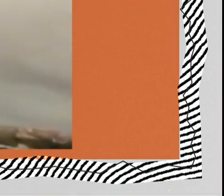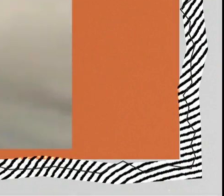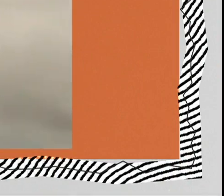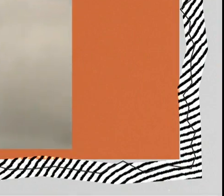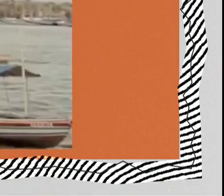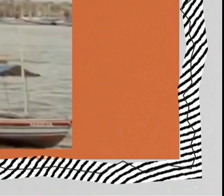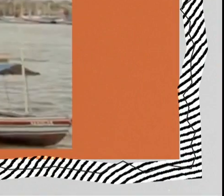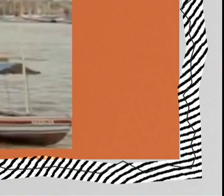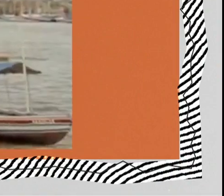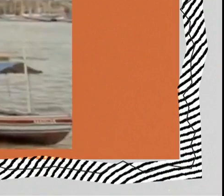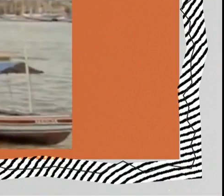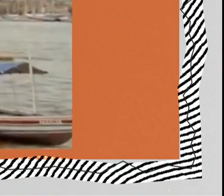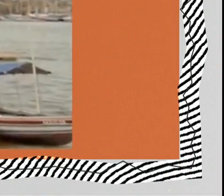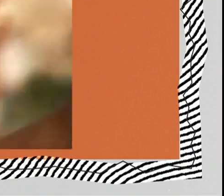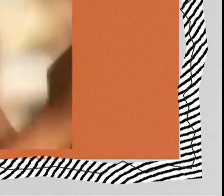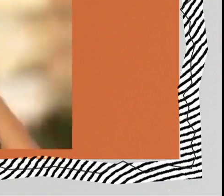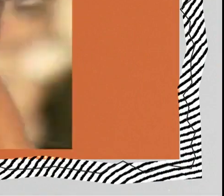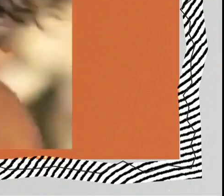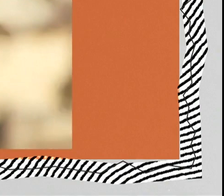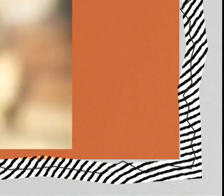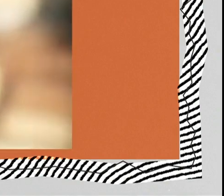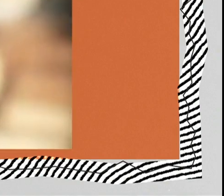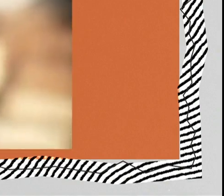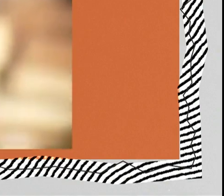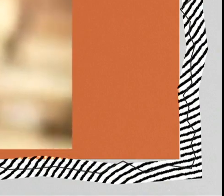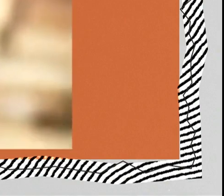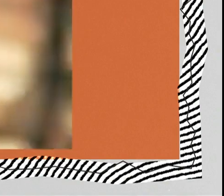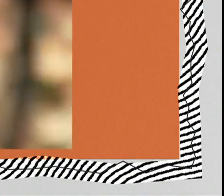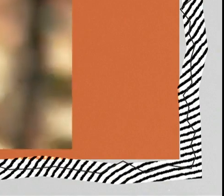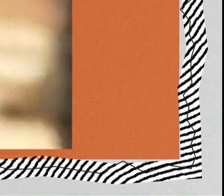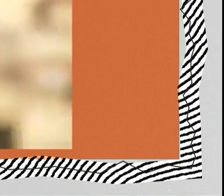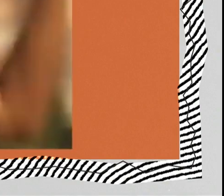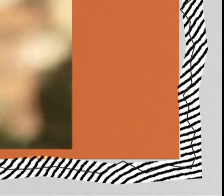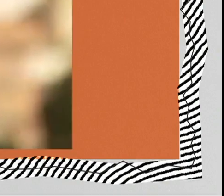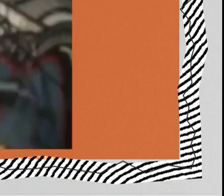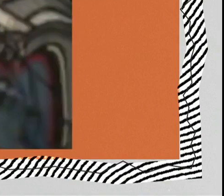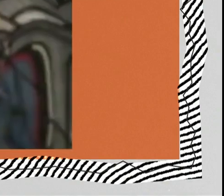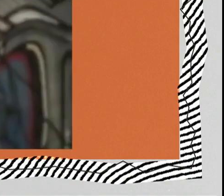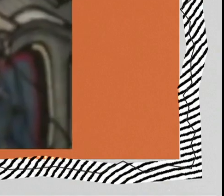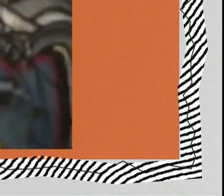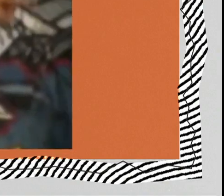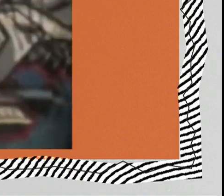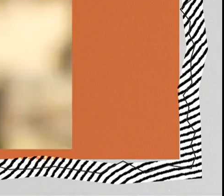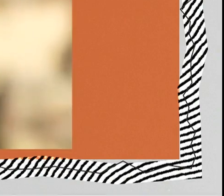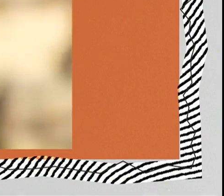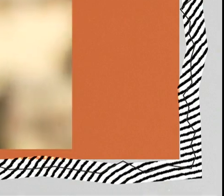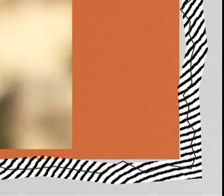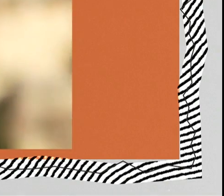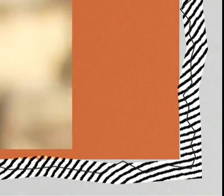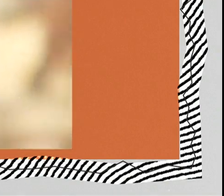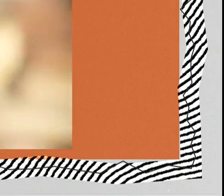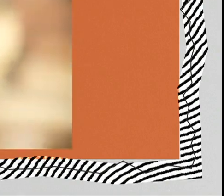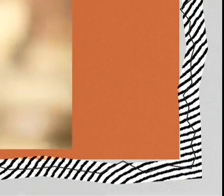Tira onda com ninguém, qual é? Qual é, neguinho, qual é? Então vem, chega devagar no